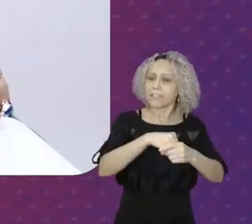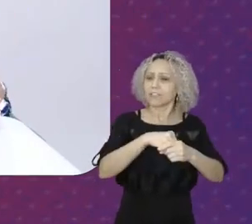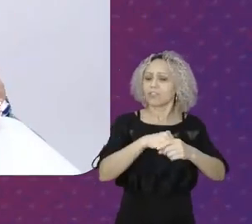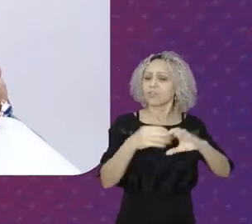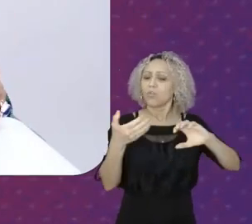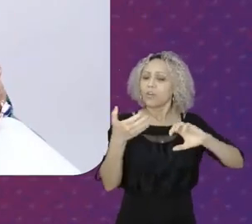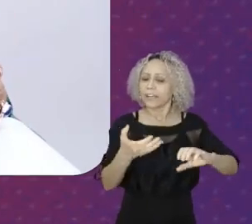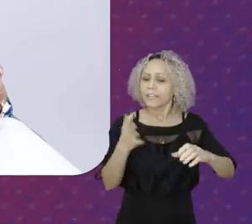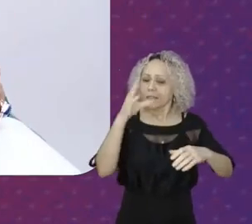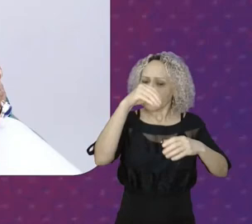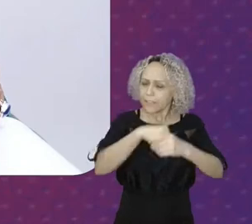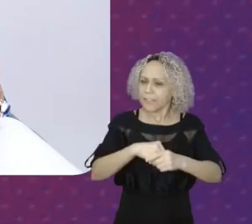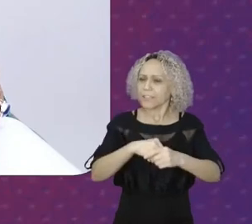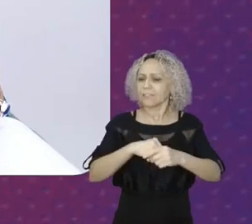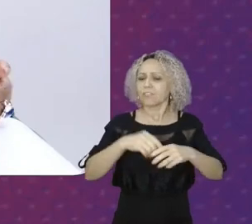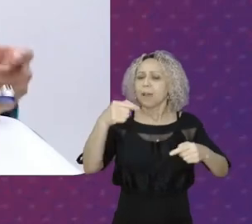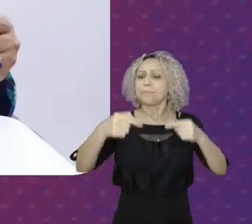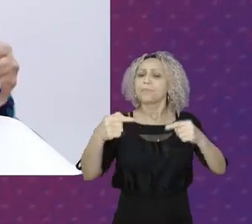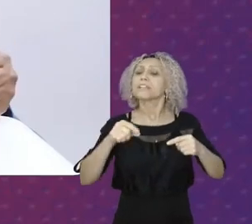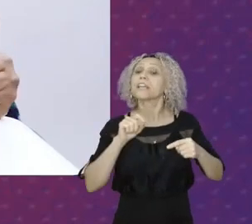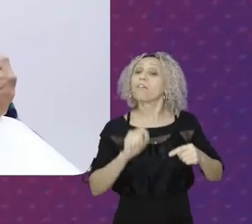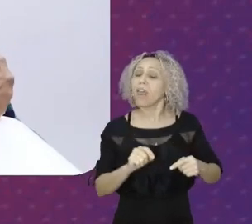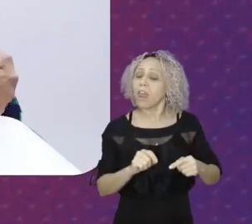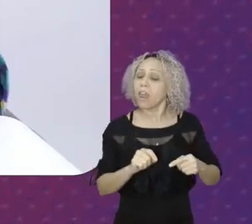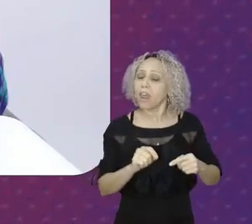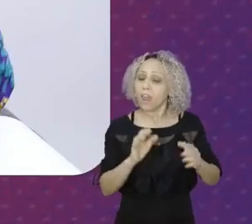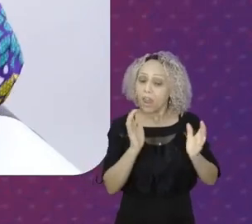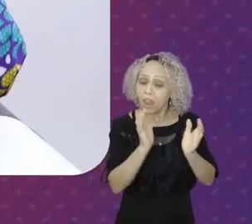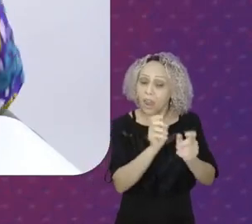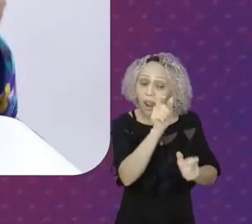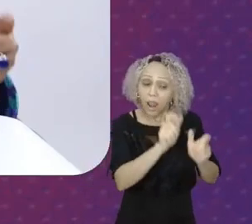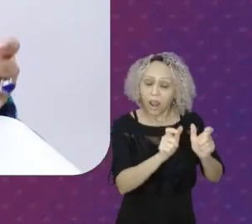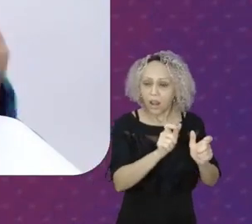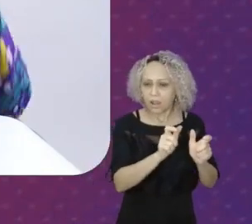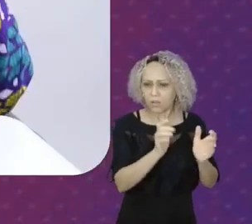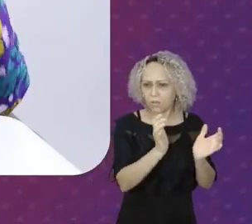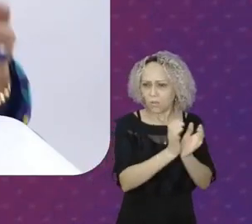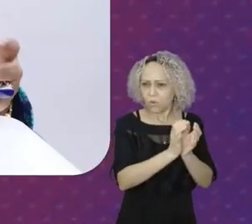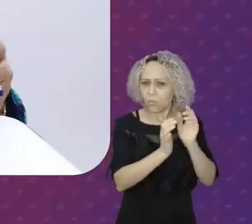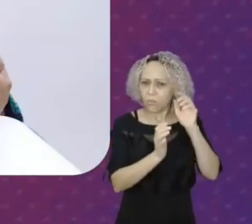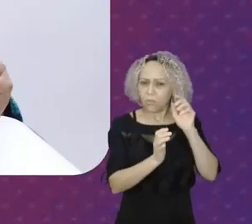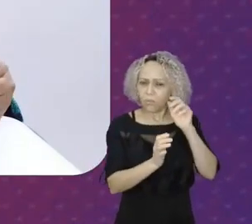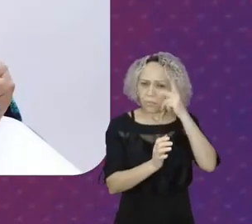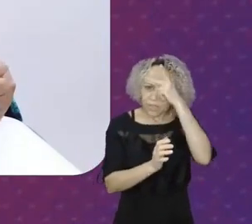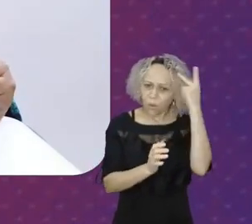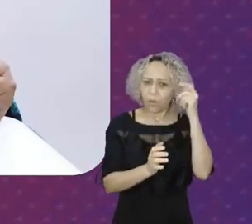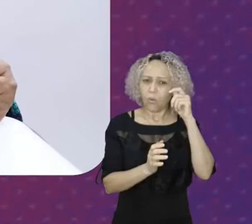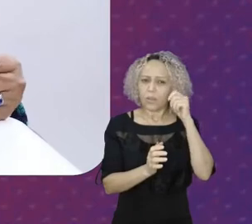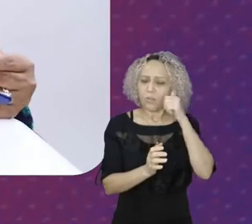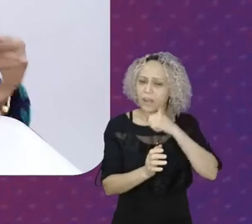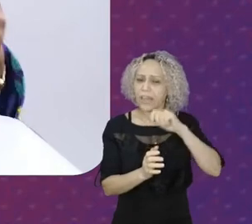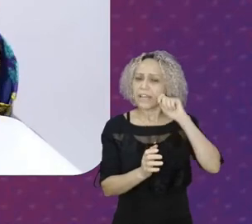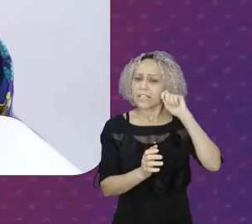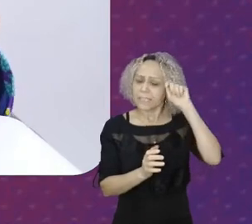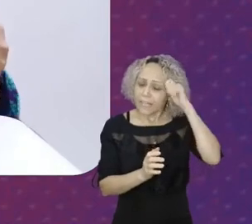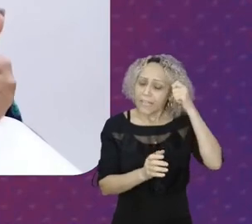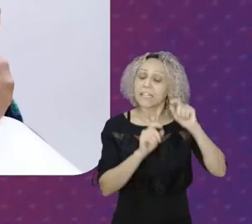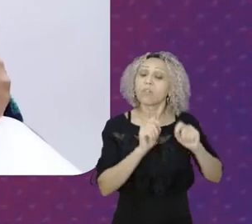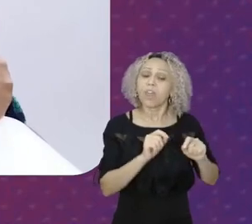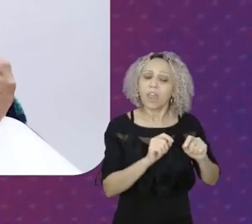pautas antirracistas, né? A bancada negra tem um compromisso, tem a obrigação de reafirmar as